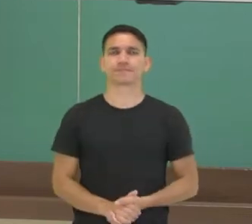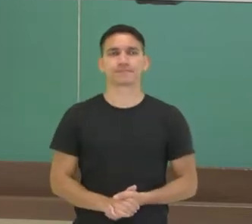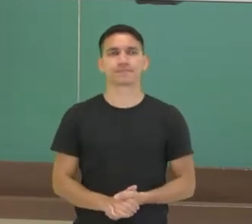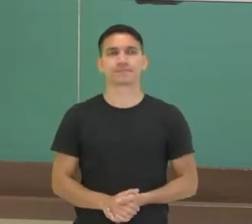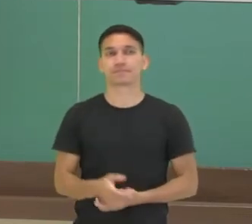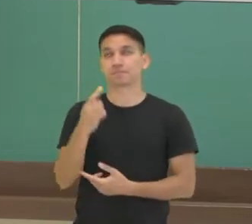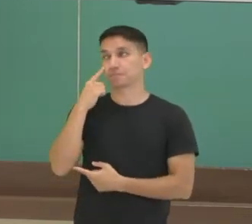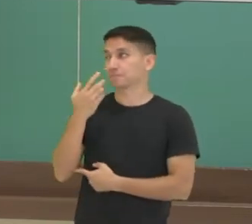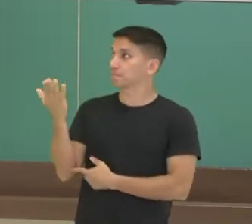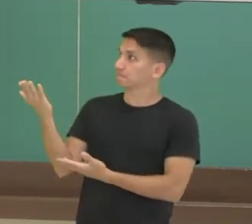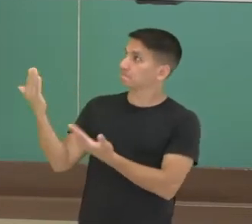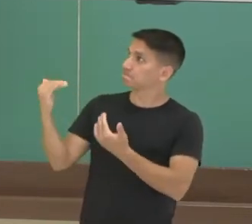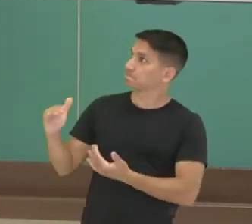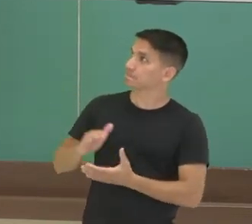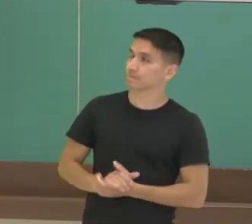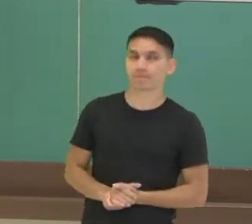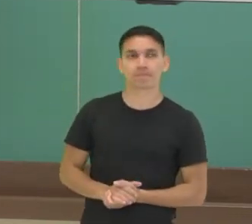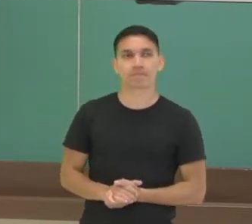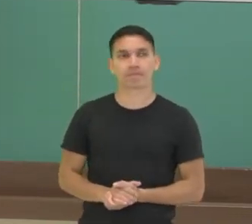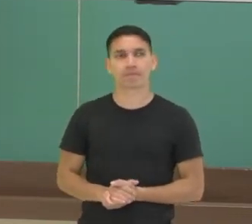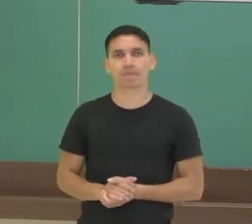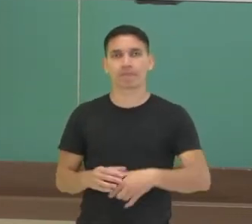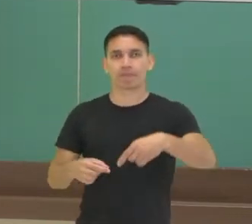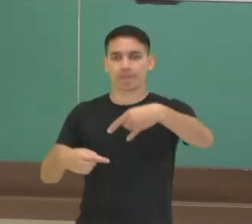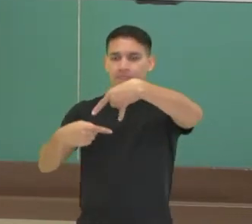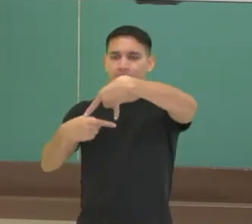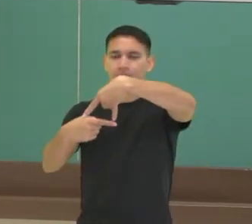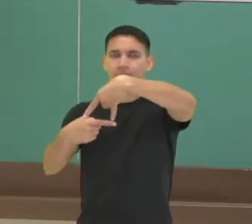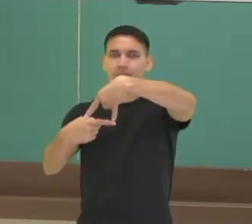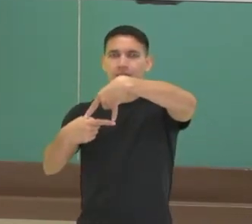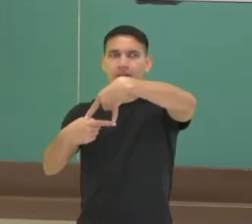Aqui, nesse trapézio cor-de-rosa,